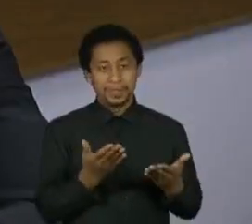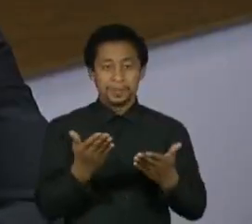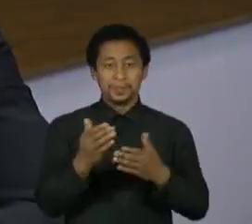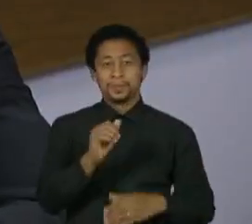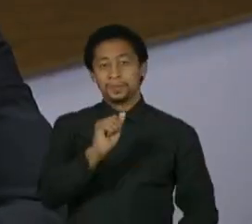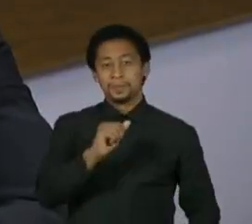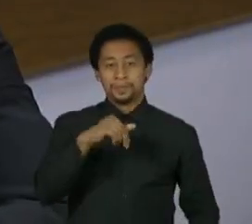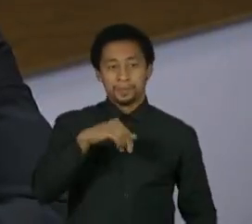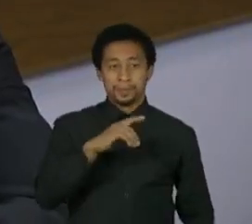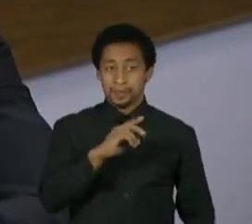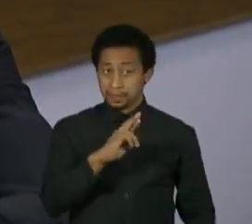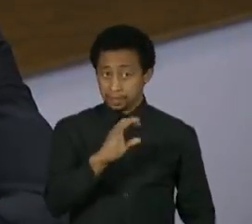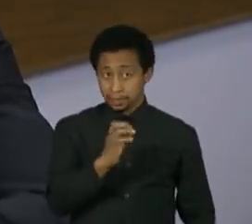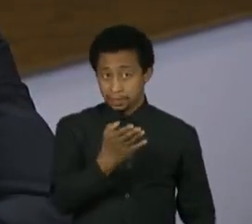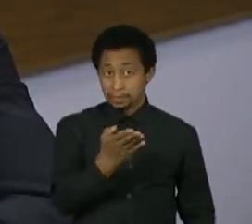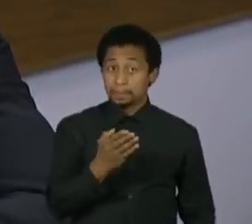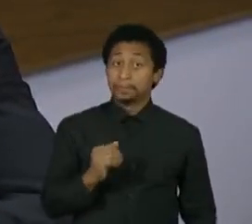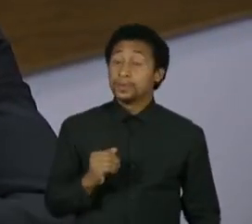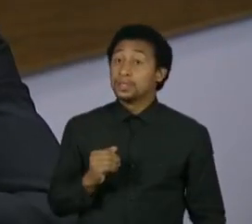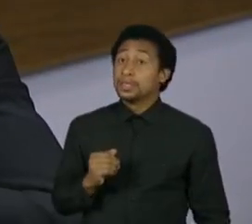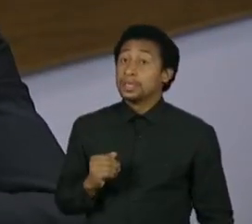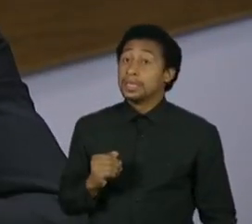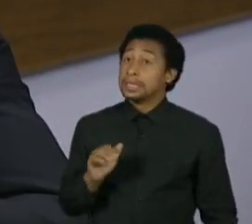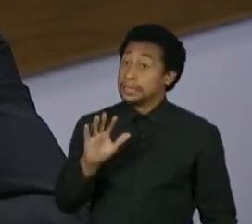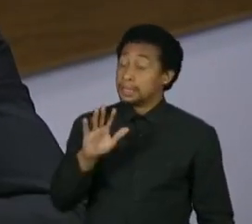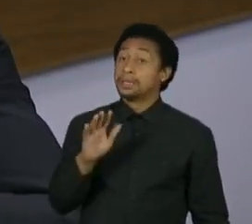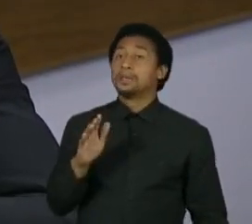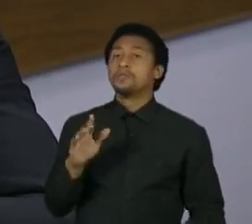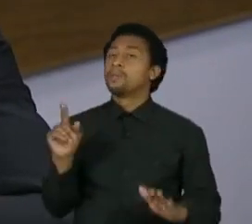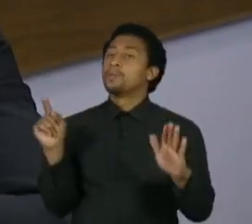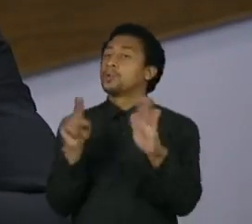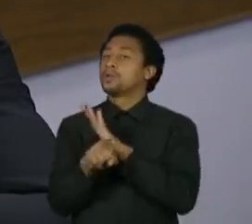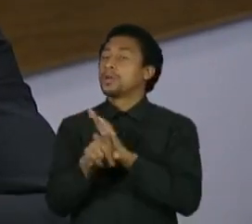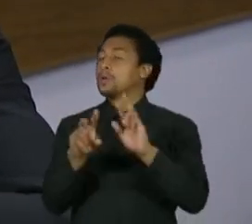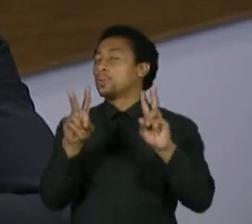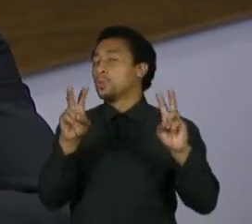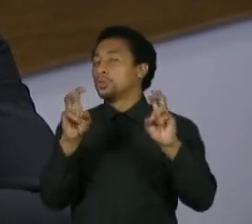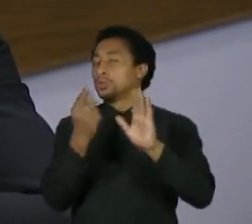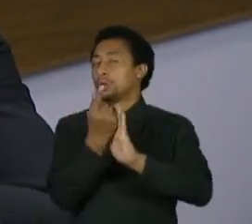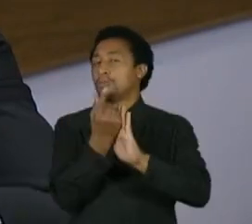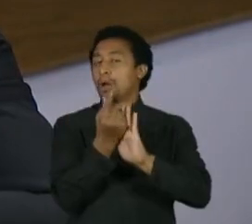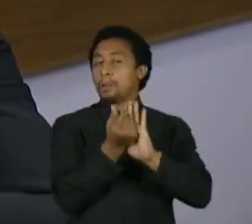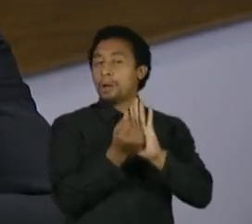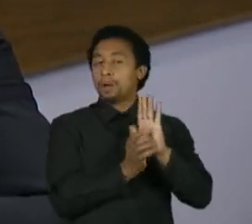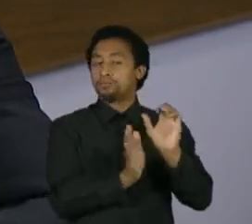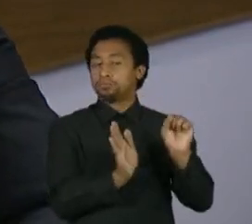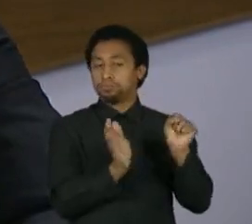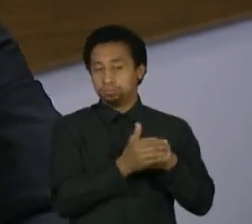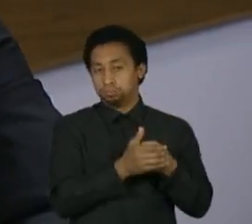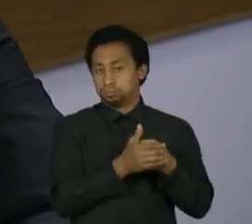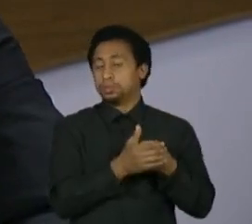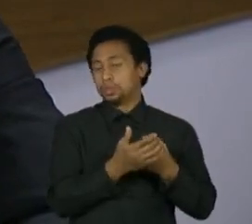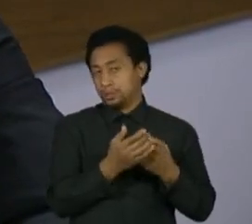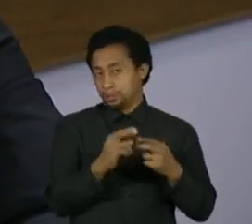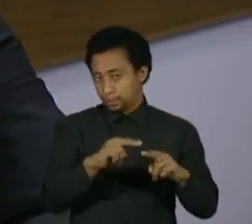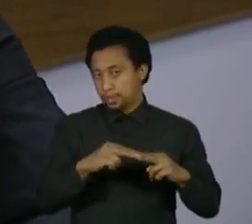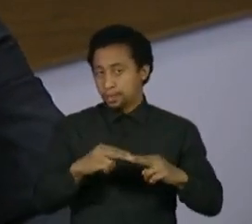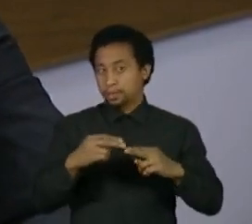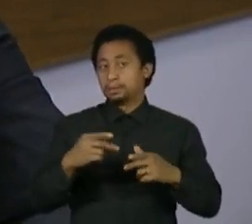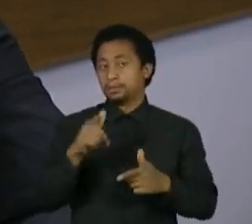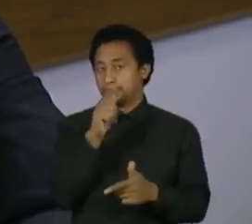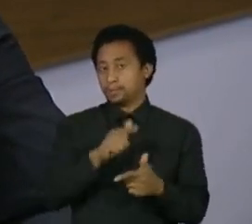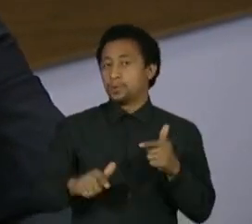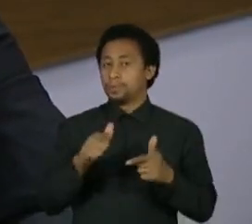Eu quero falar de orçamento secreto, mas a partir dessa discussão sobre crise institucional. O senhor tem, inclusive, subido o